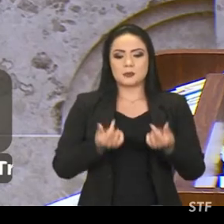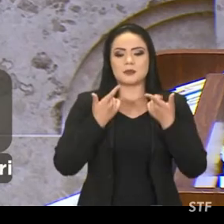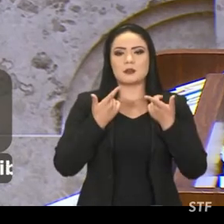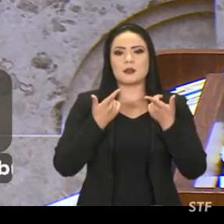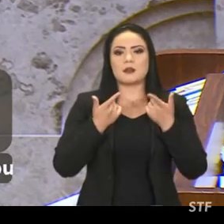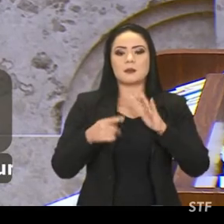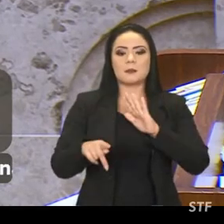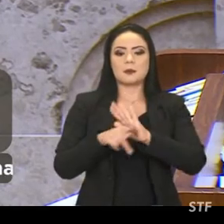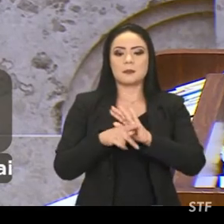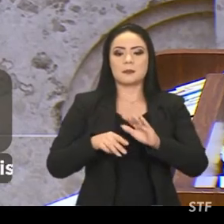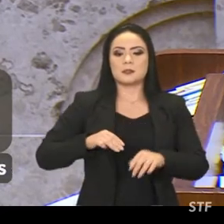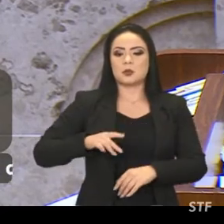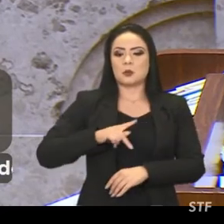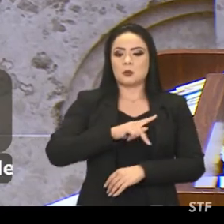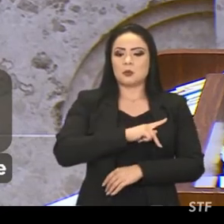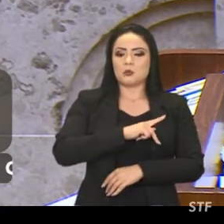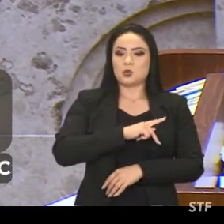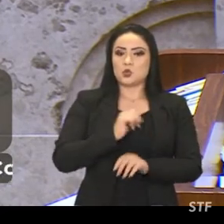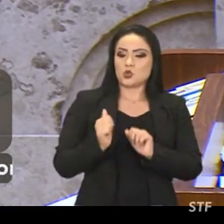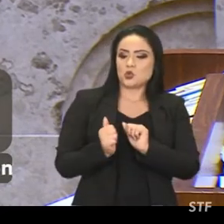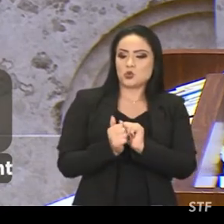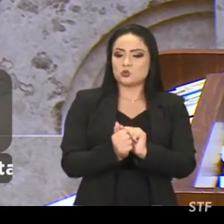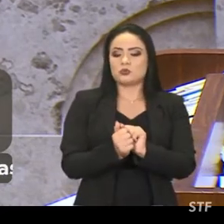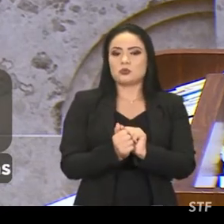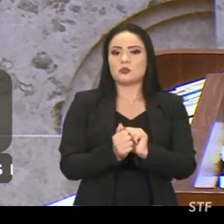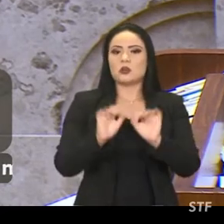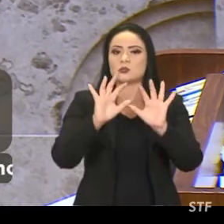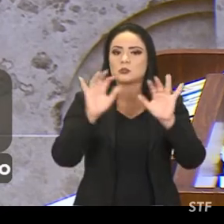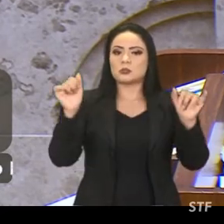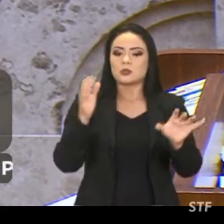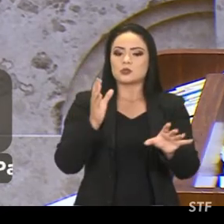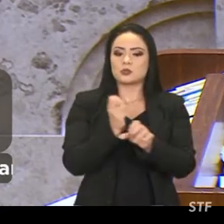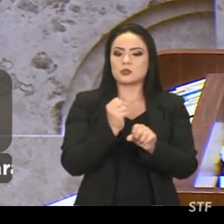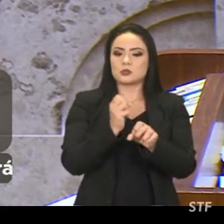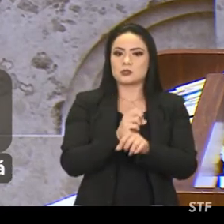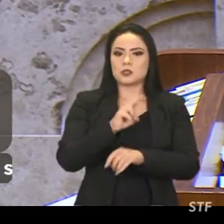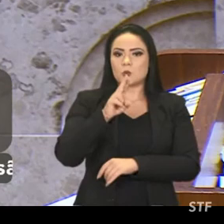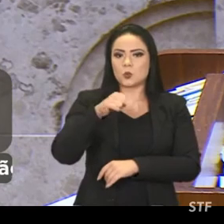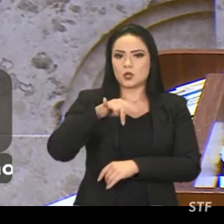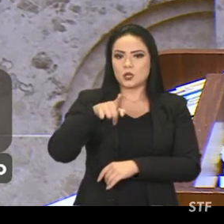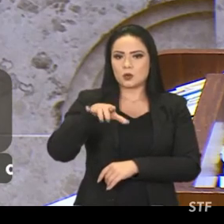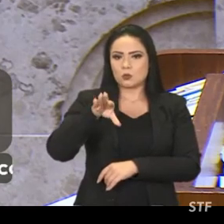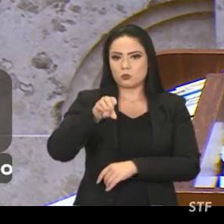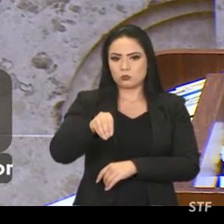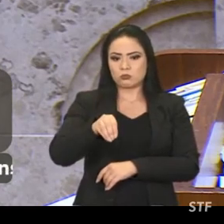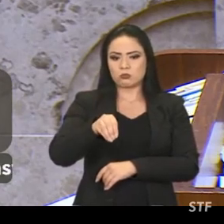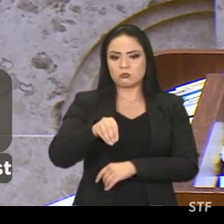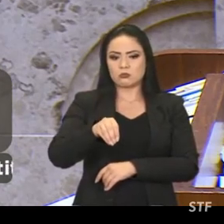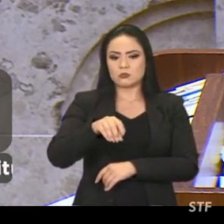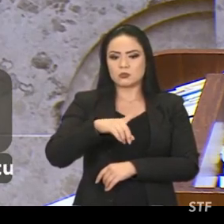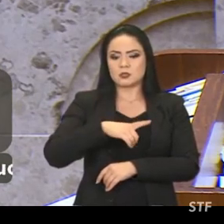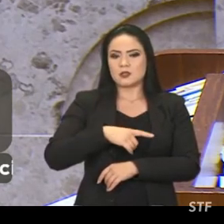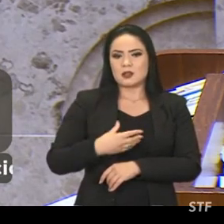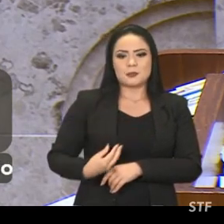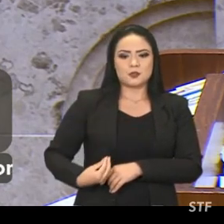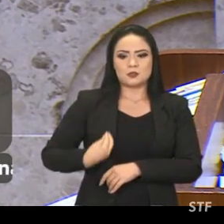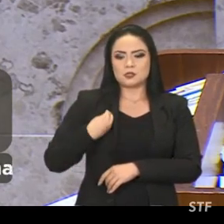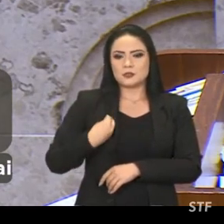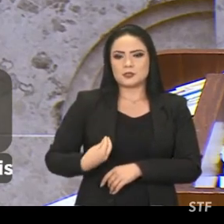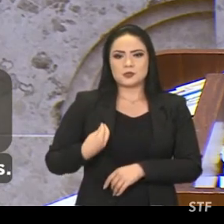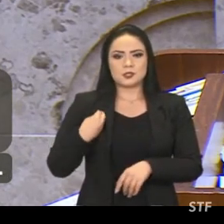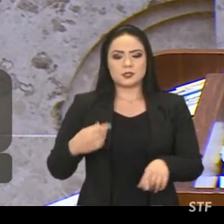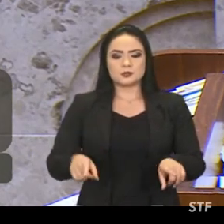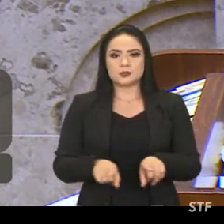ao Ministério Público junto ao Tribunal de Contas da União, essa referência não existe. E a